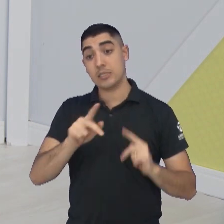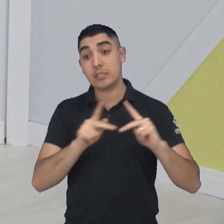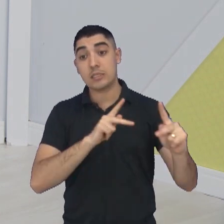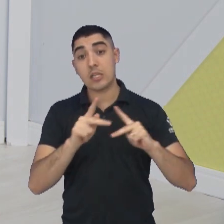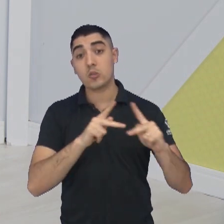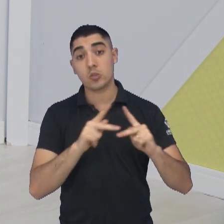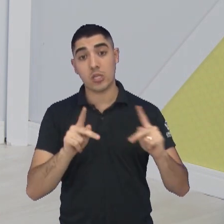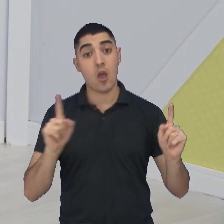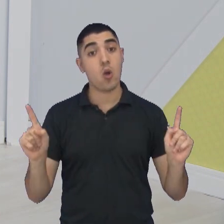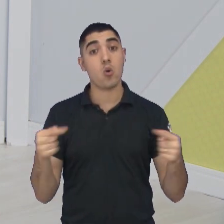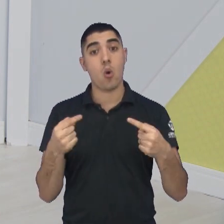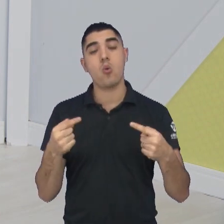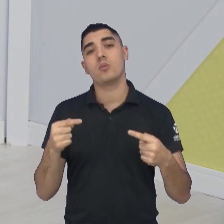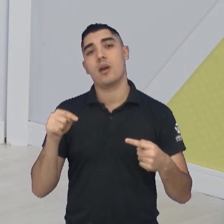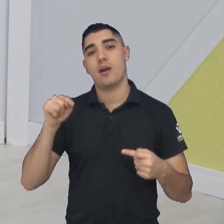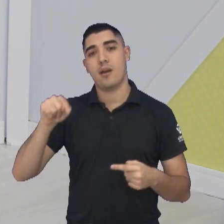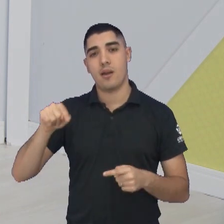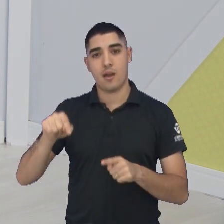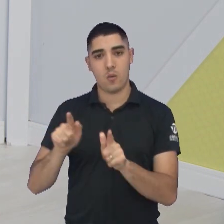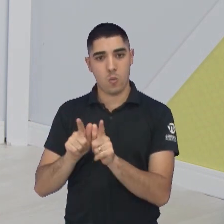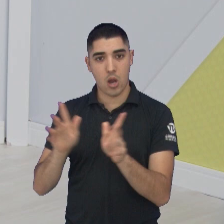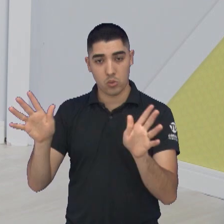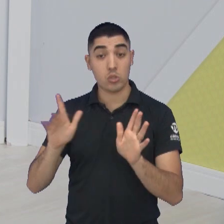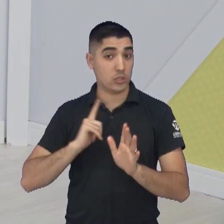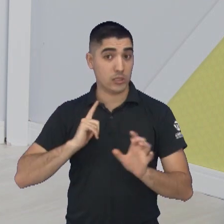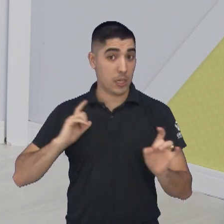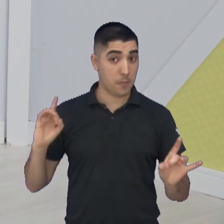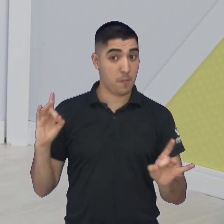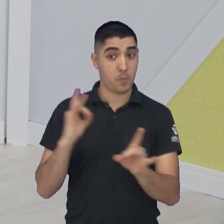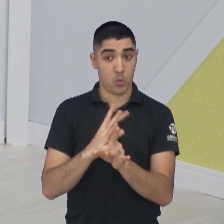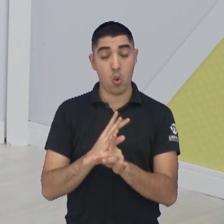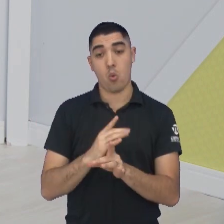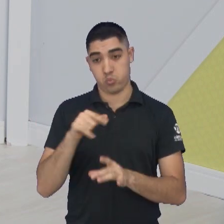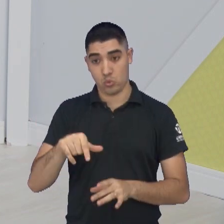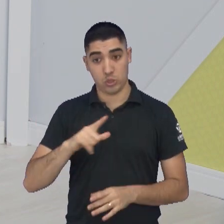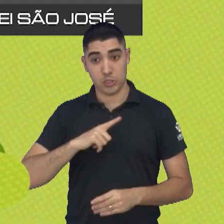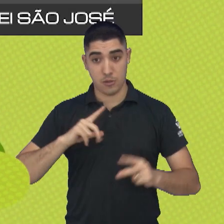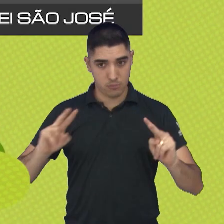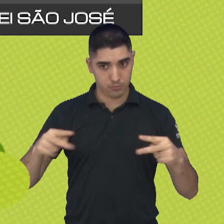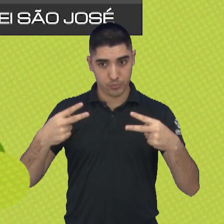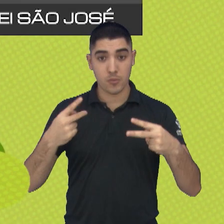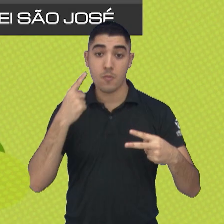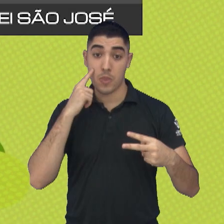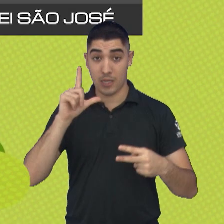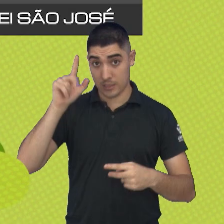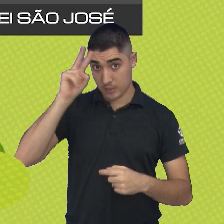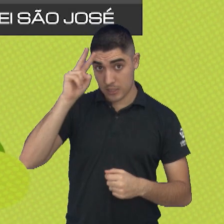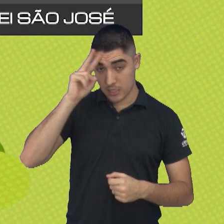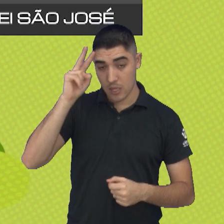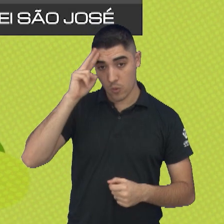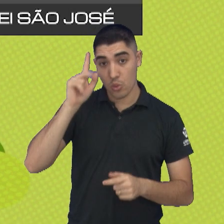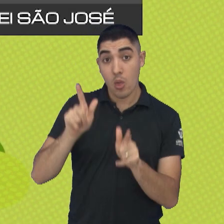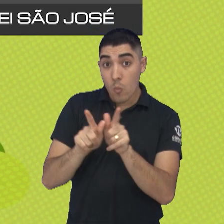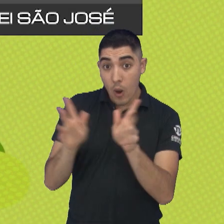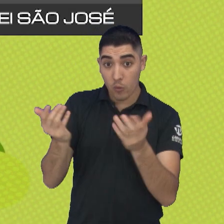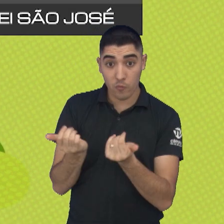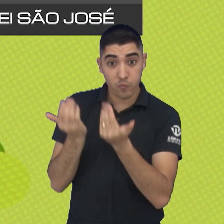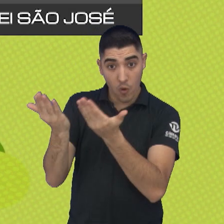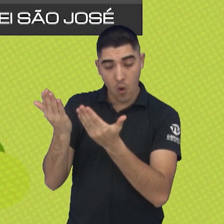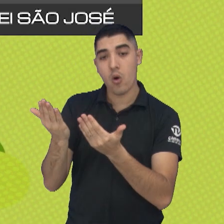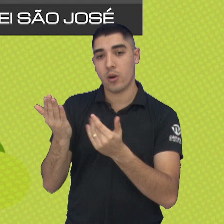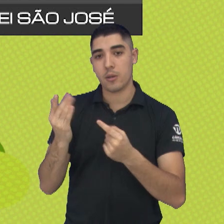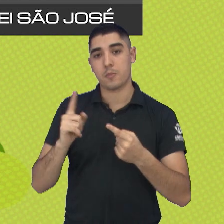próxima. Já estão definidas as datas dos jogos do São José de semifinais, os playoffs. Próxima segunda-feira em Guarulhos. O